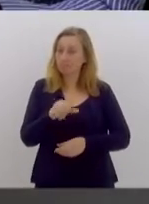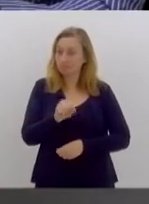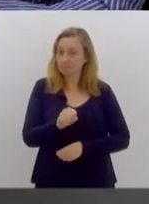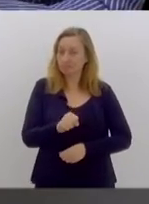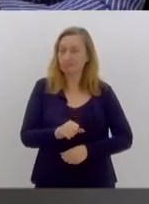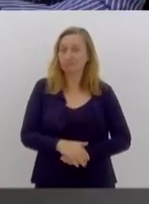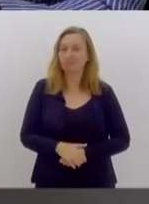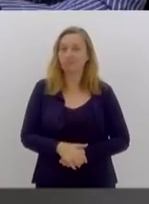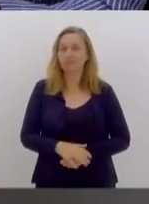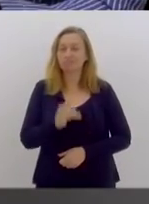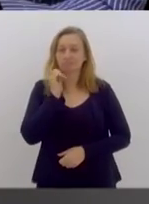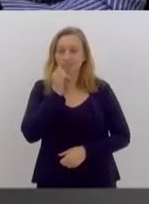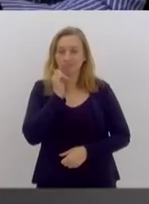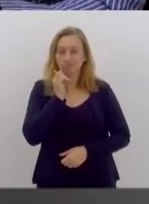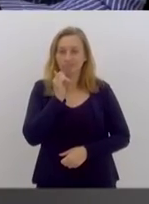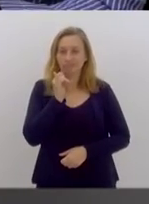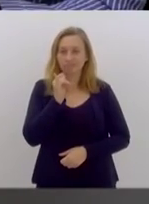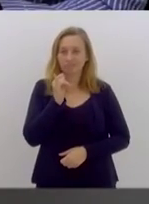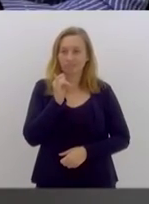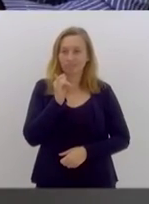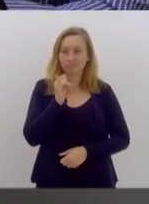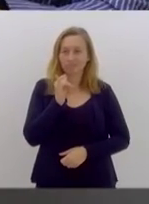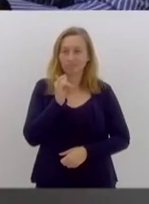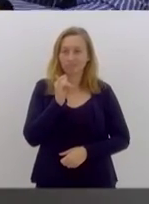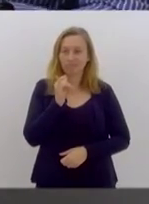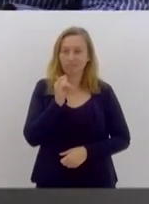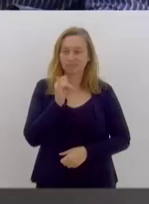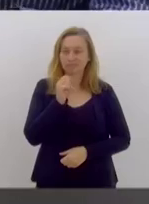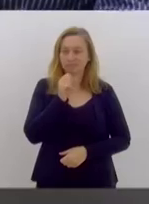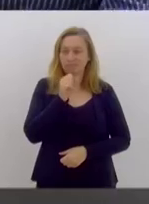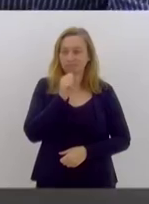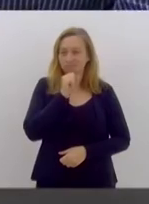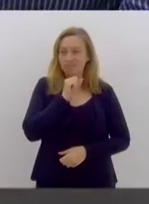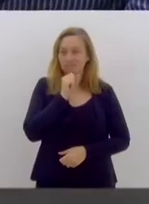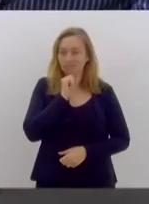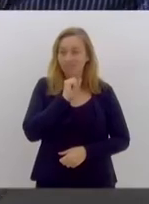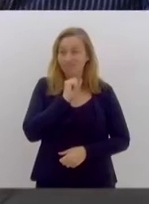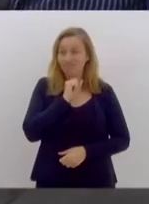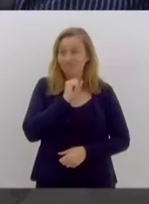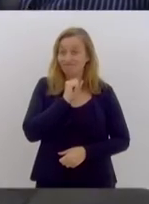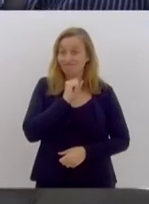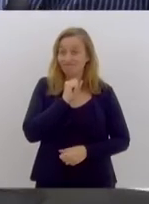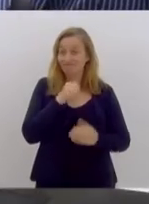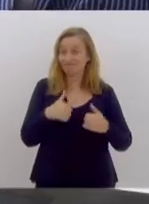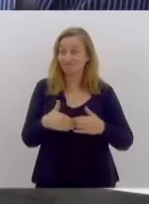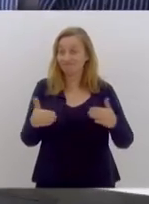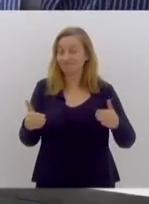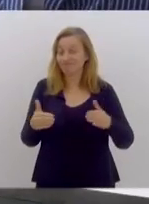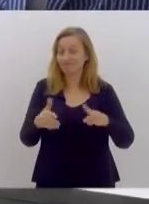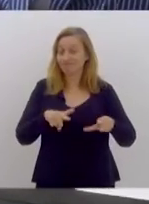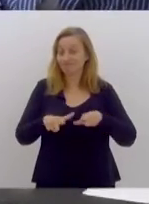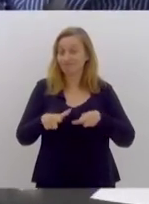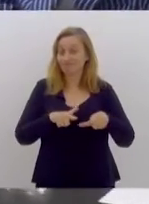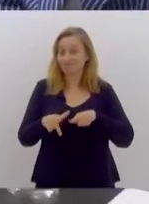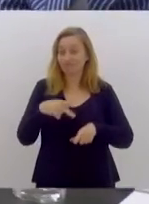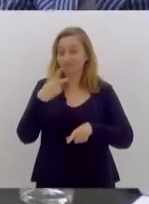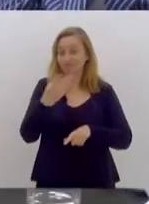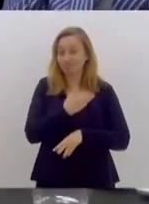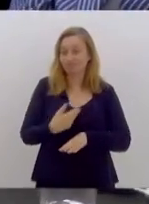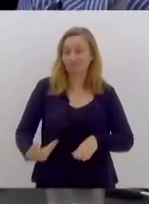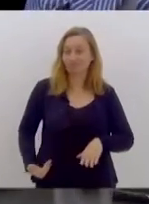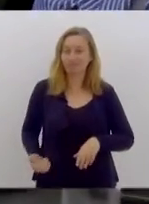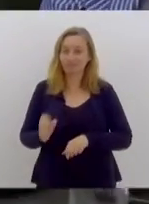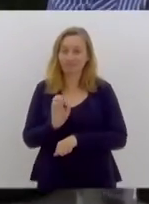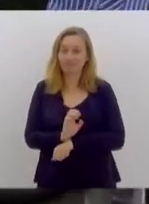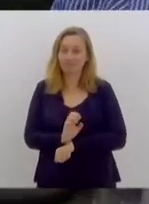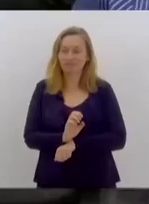o nosso relator é um enciclopedista e ele abriu aqui os trabalhos dizendo que o governo do estado